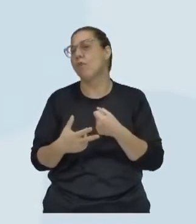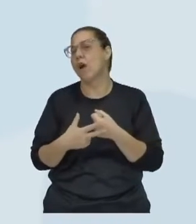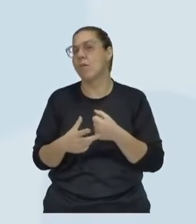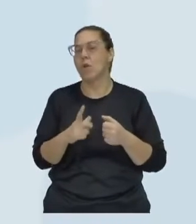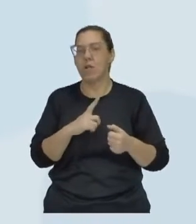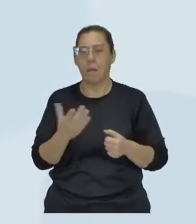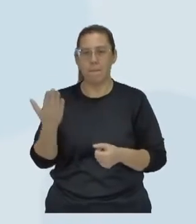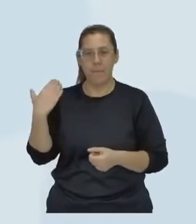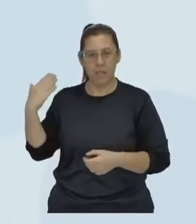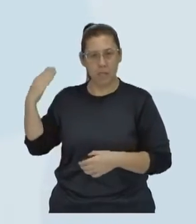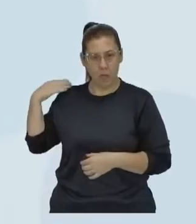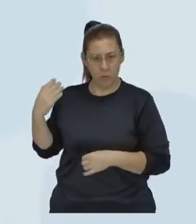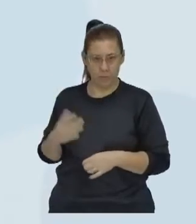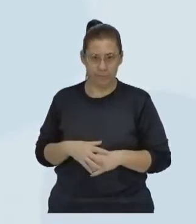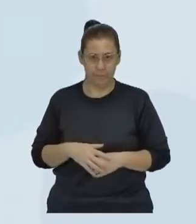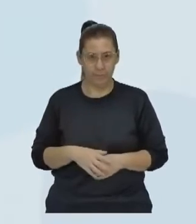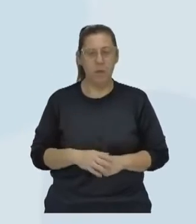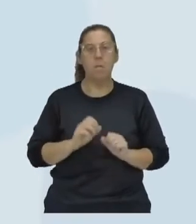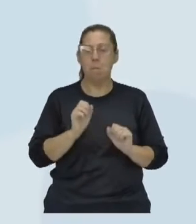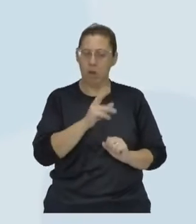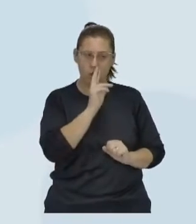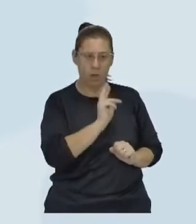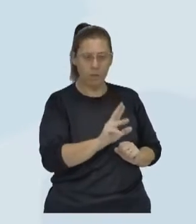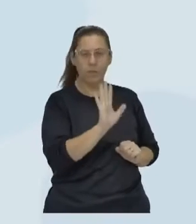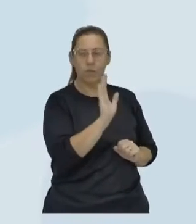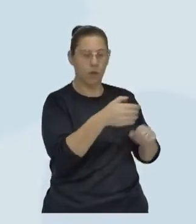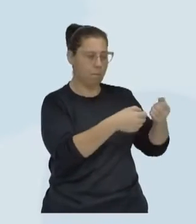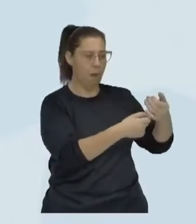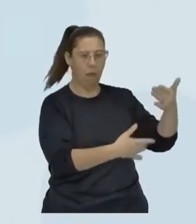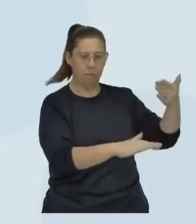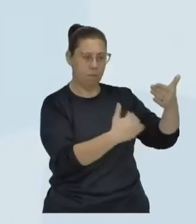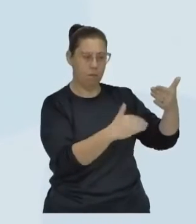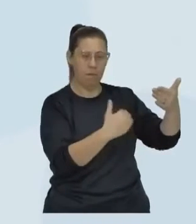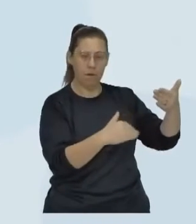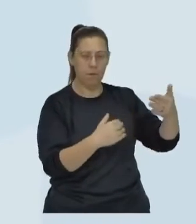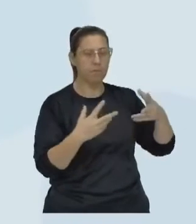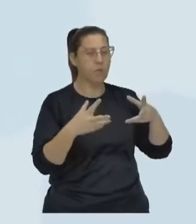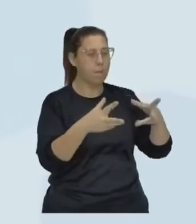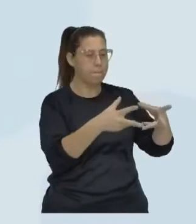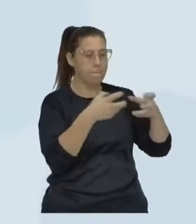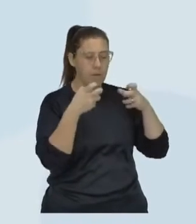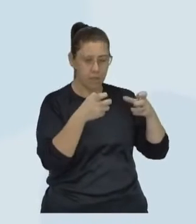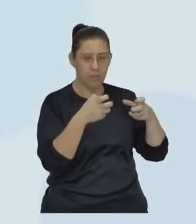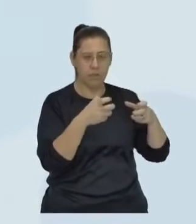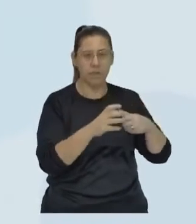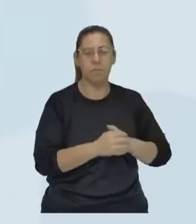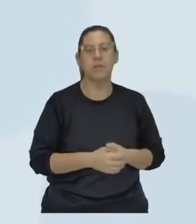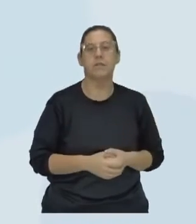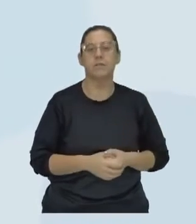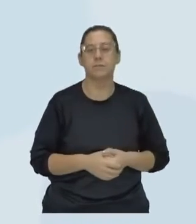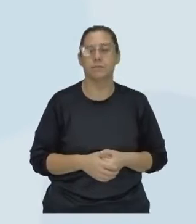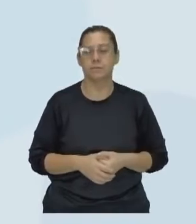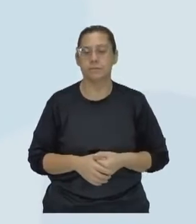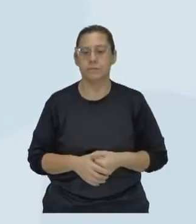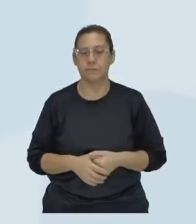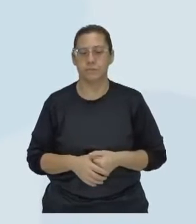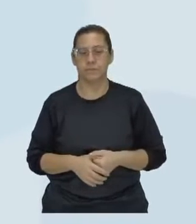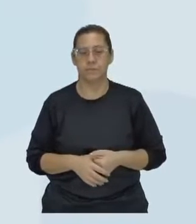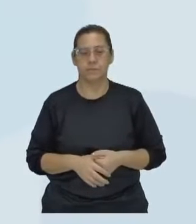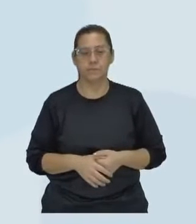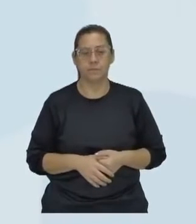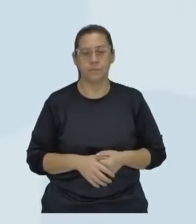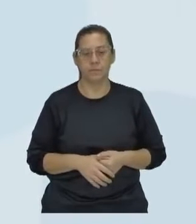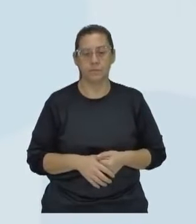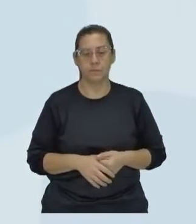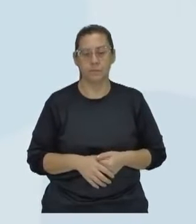no passado? Podem ir respondendo aí. Percebíamos. Olha, já falei um. Pode ir, Elaine, você. Só